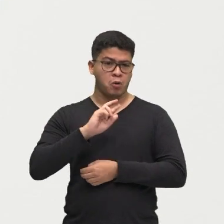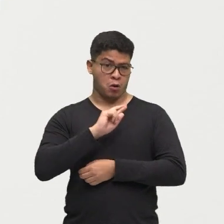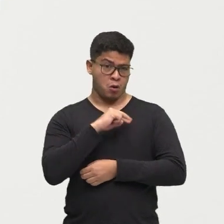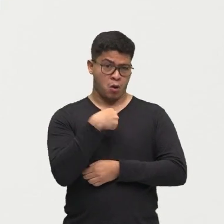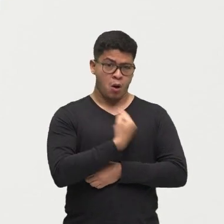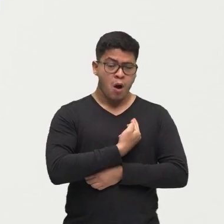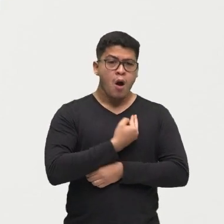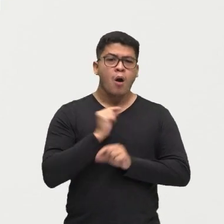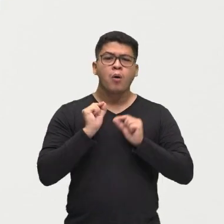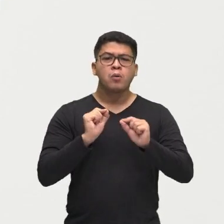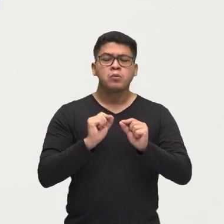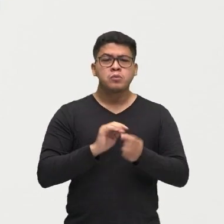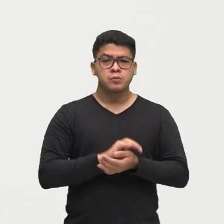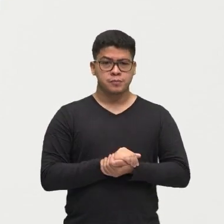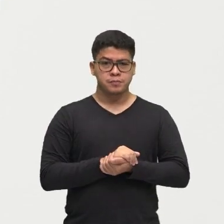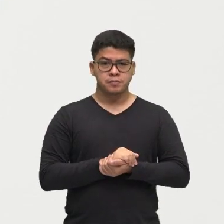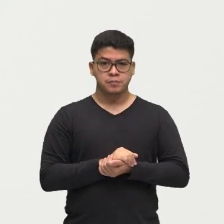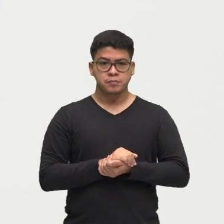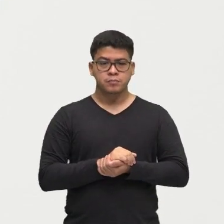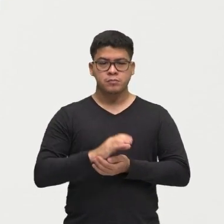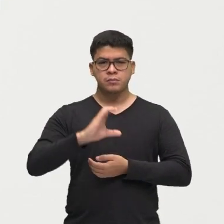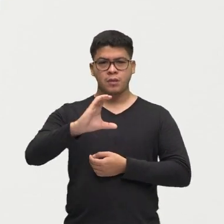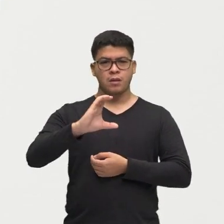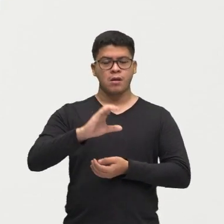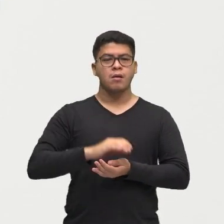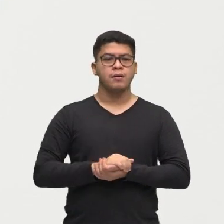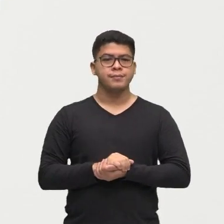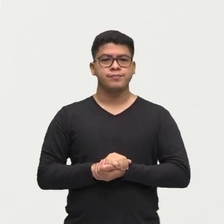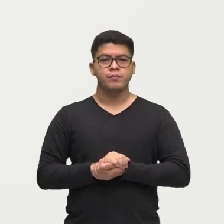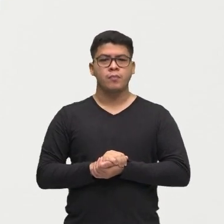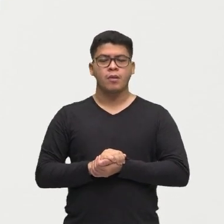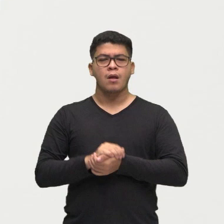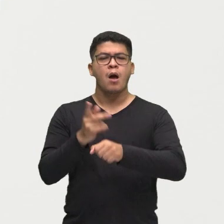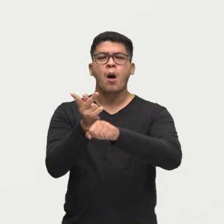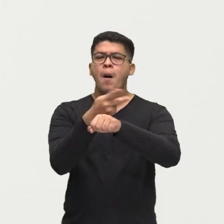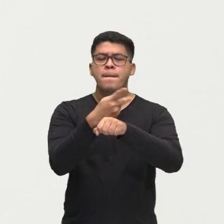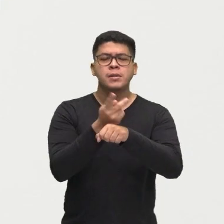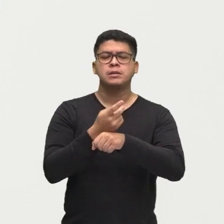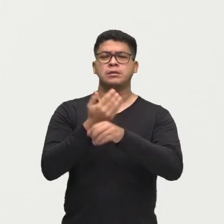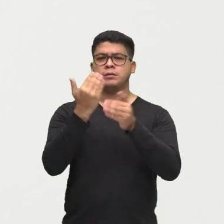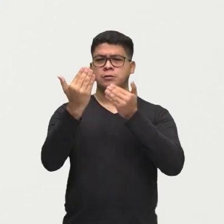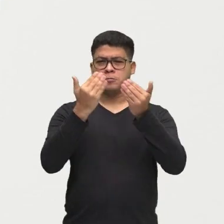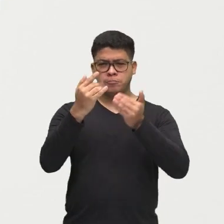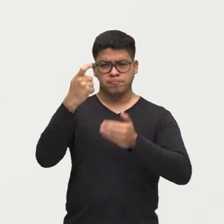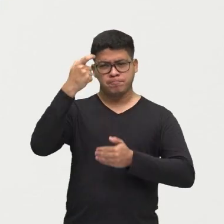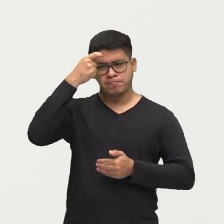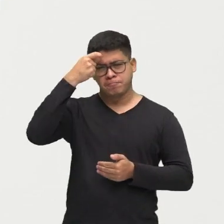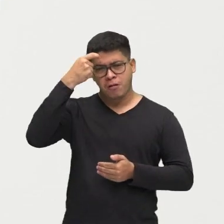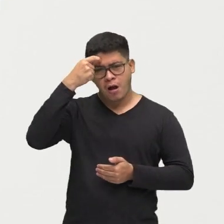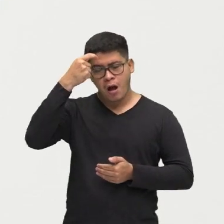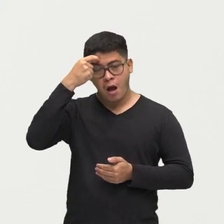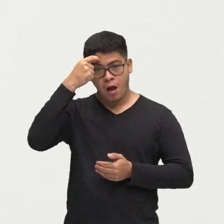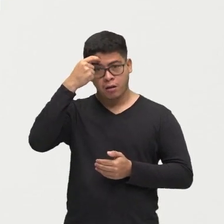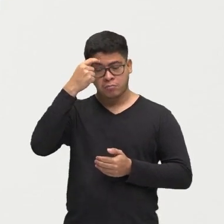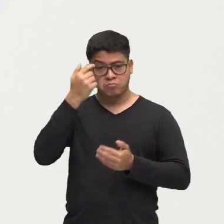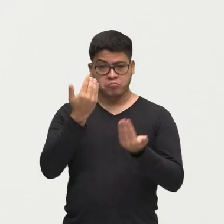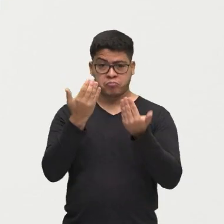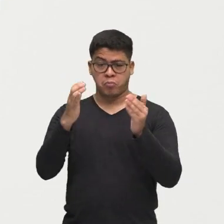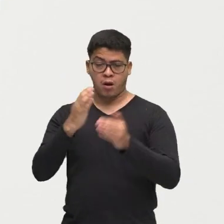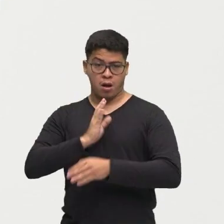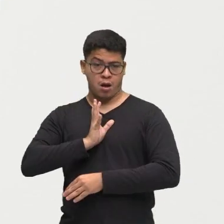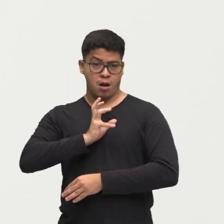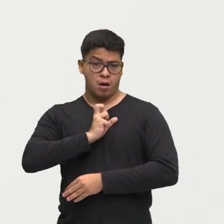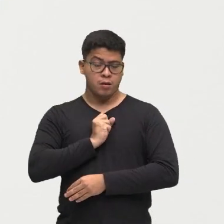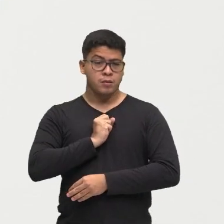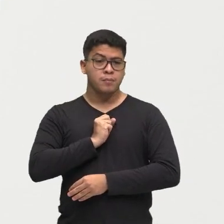indicada pelo inferno de amar. C. A busca pela compreensão racional das contradições do amor. Letra D. A